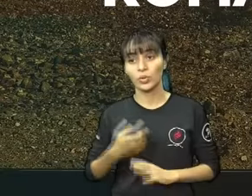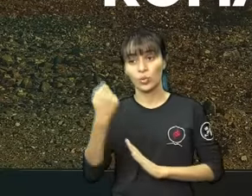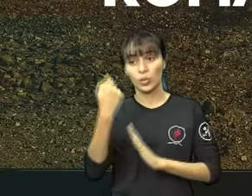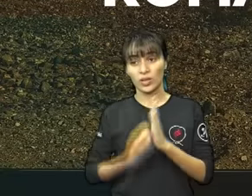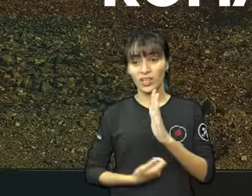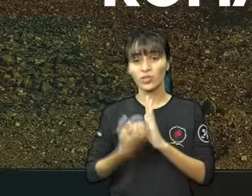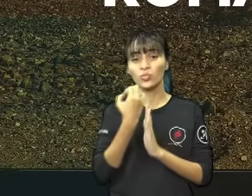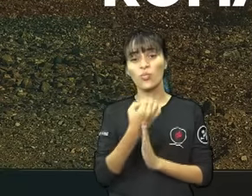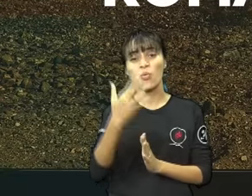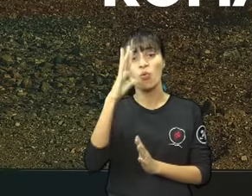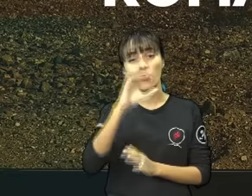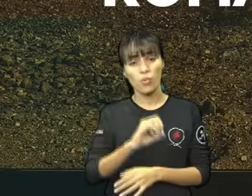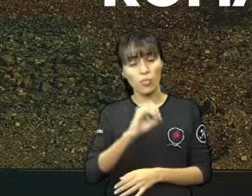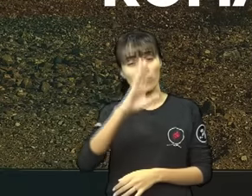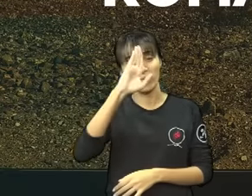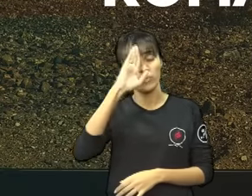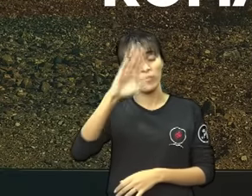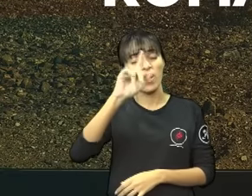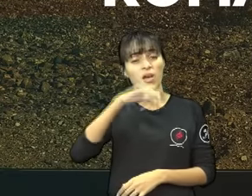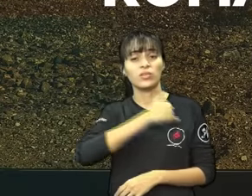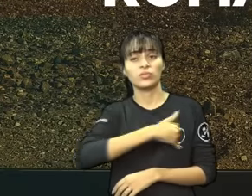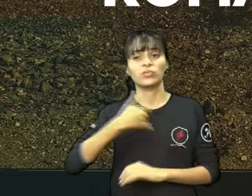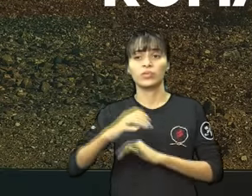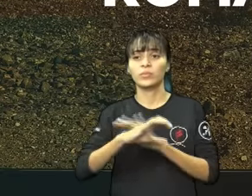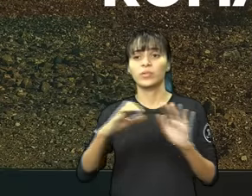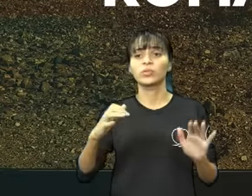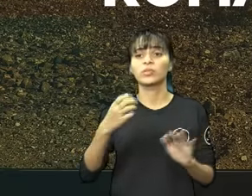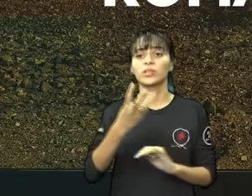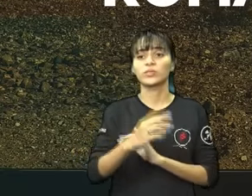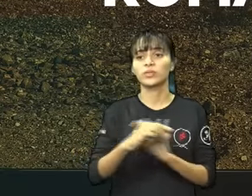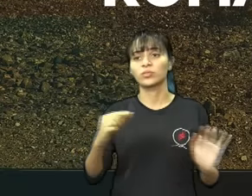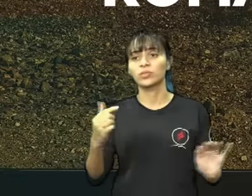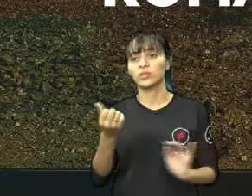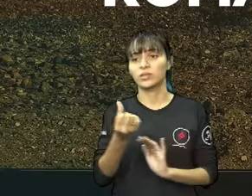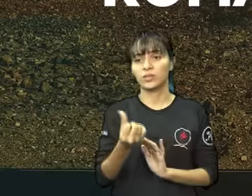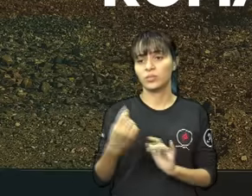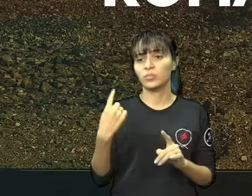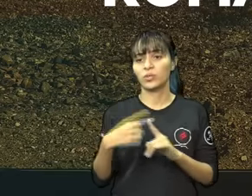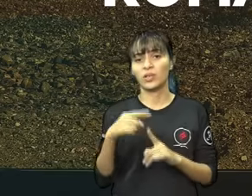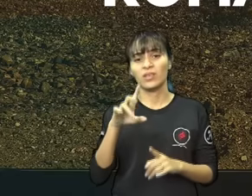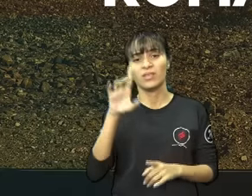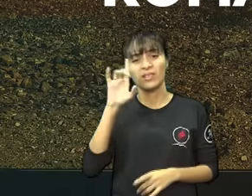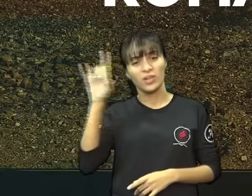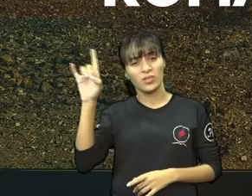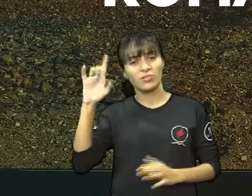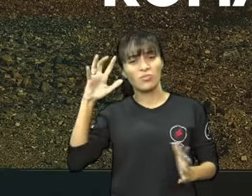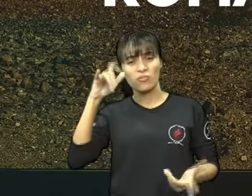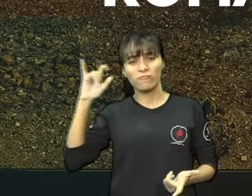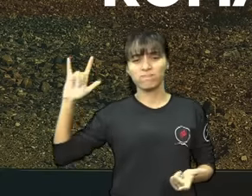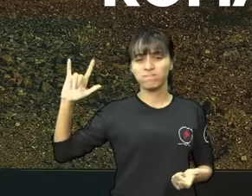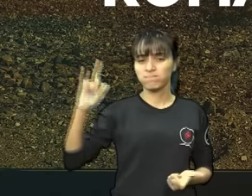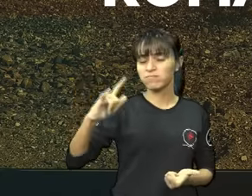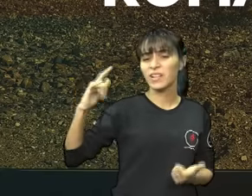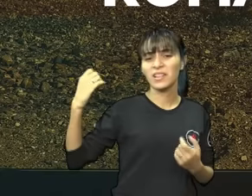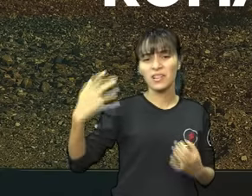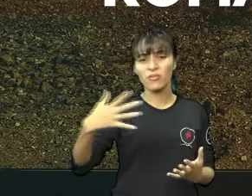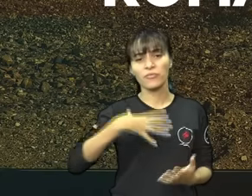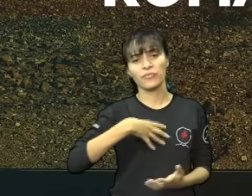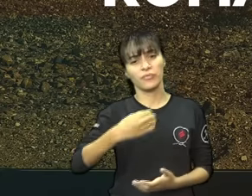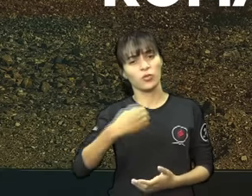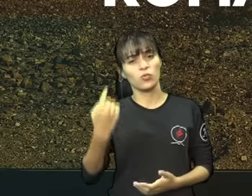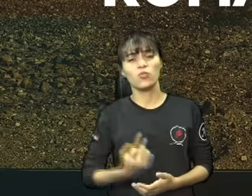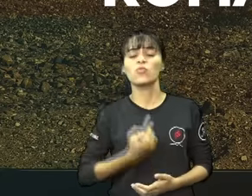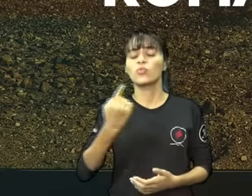Áureo da Bíblia o texto principal é João 3:16 Porque Deus amou o mundo de tal maneira que deu seu filho unigênito